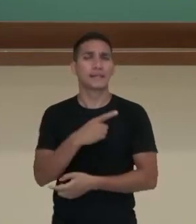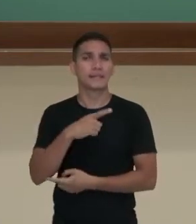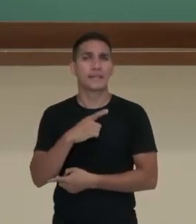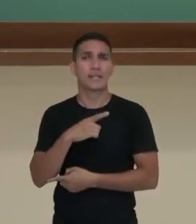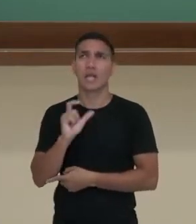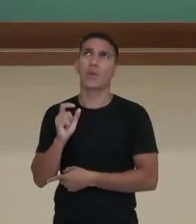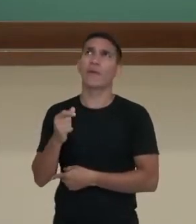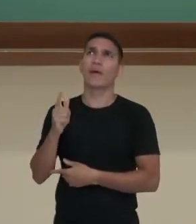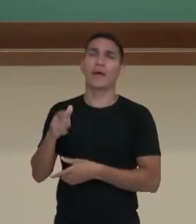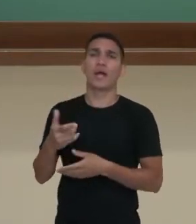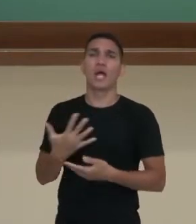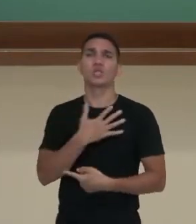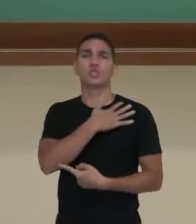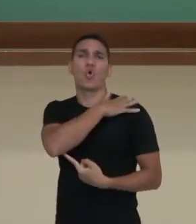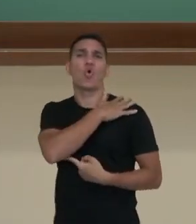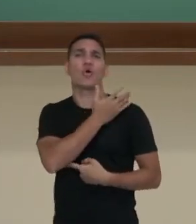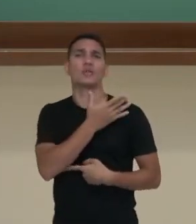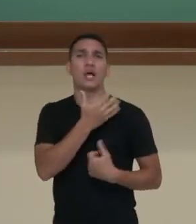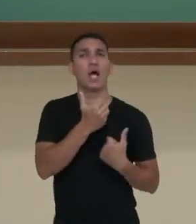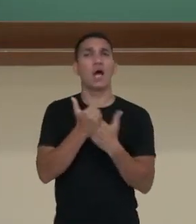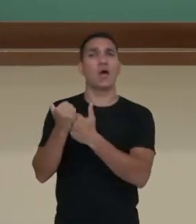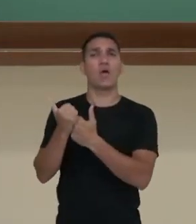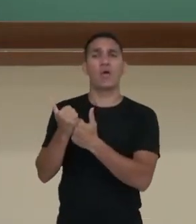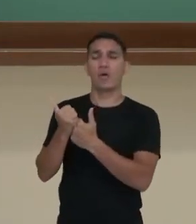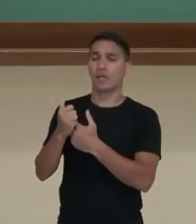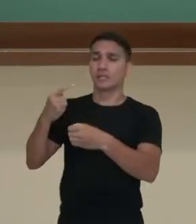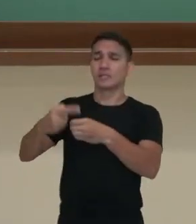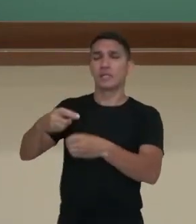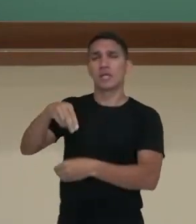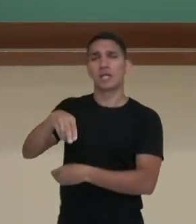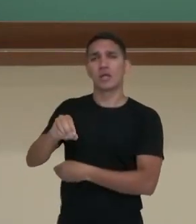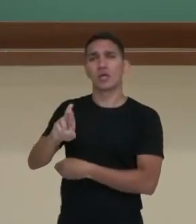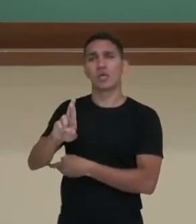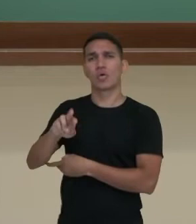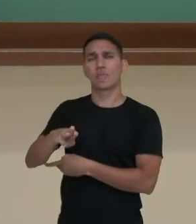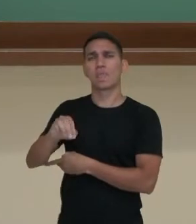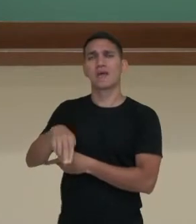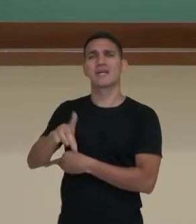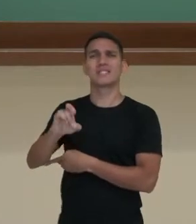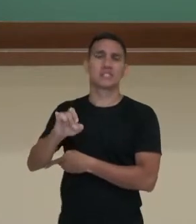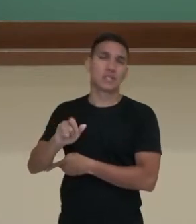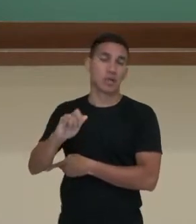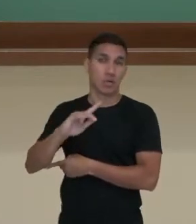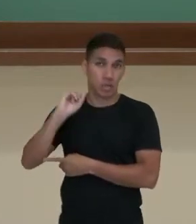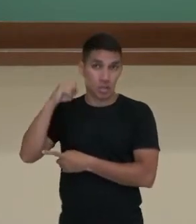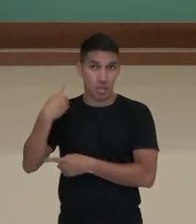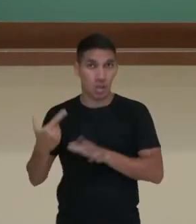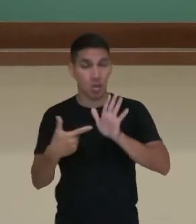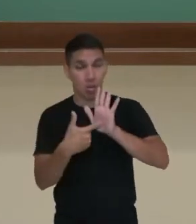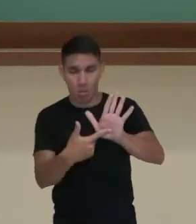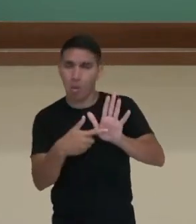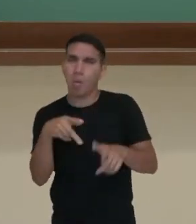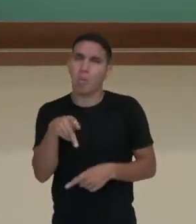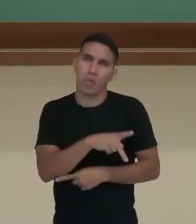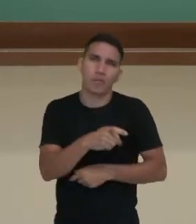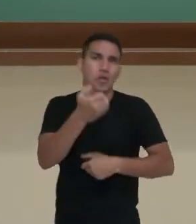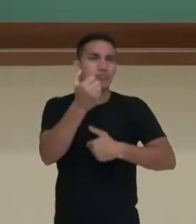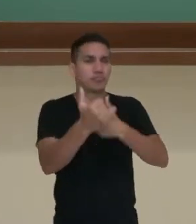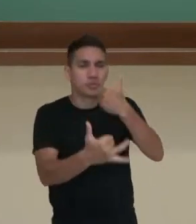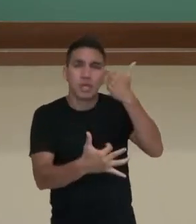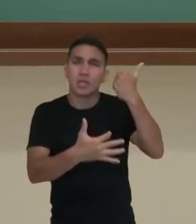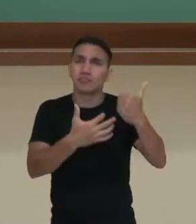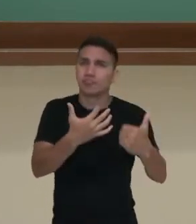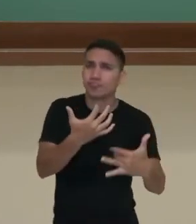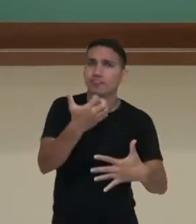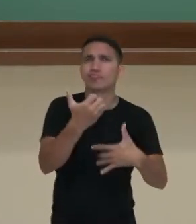dos soldados aliados na Normandia. E depois que o professor mostra, né, depois que o professor